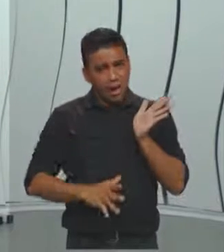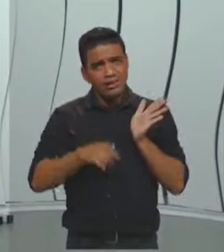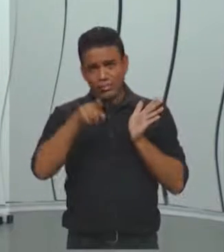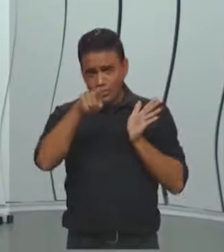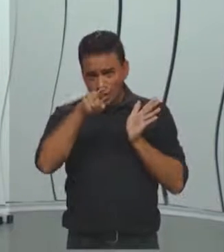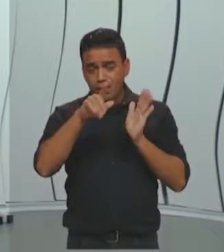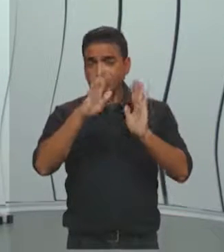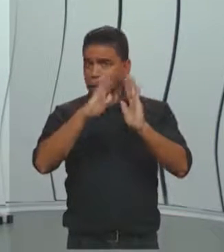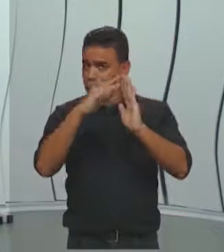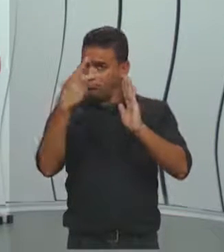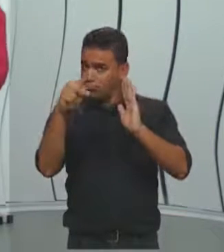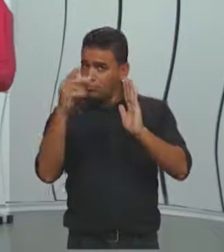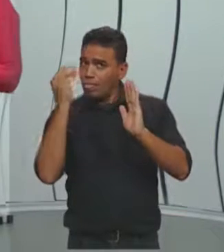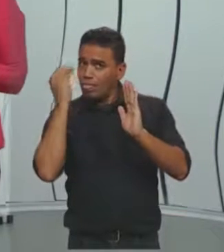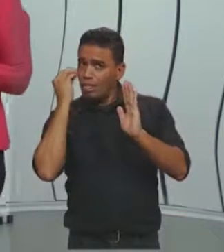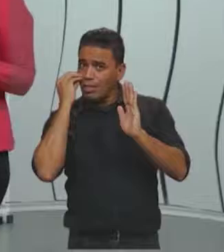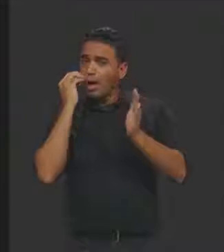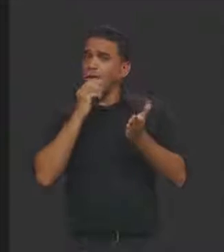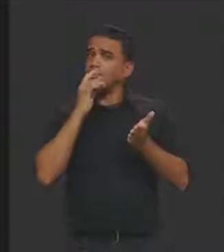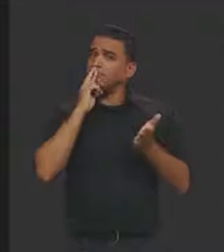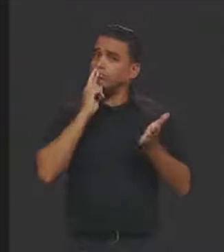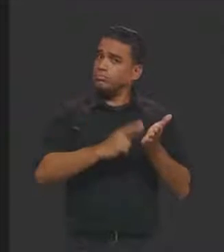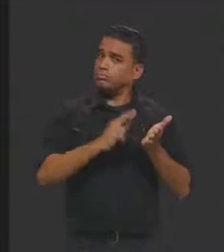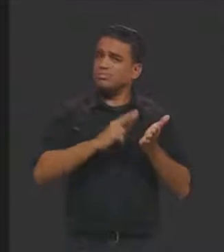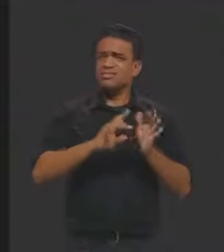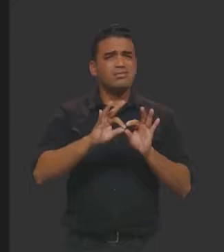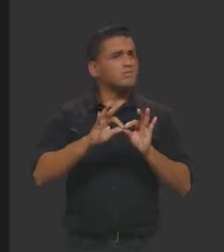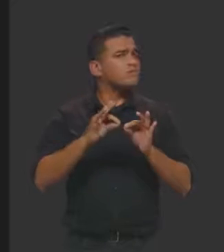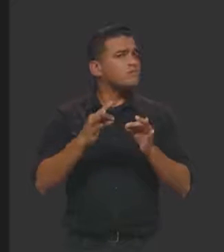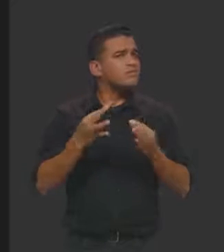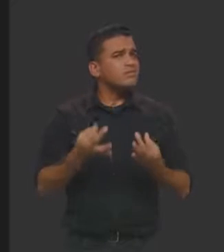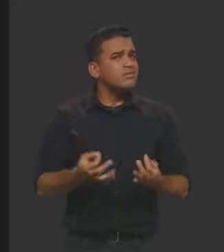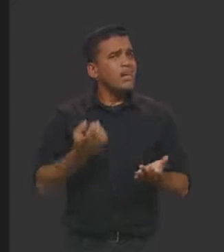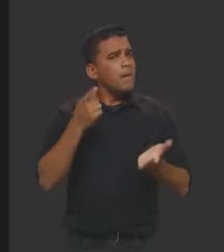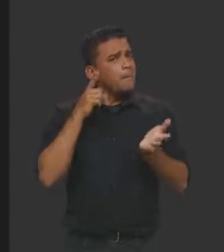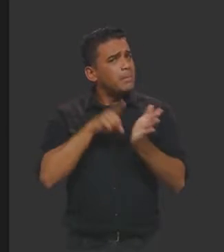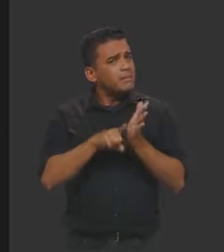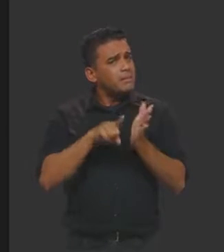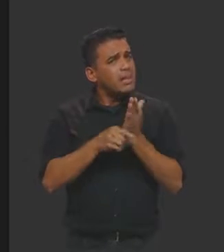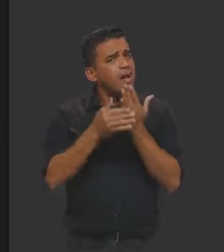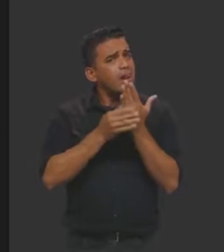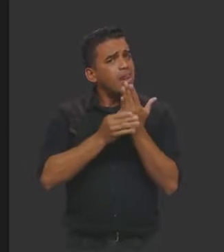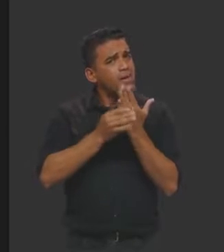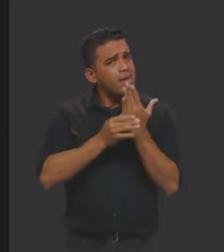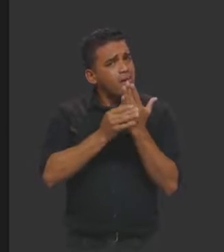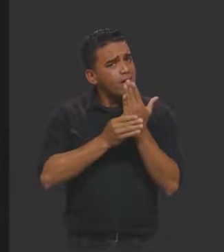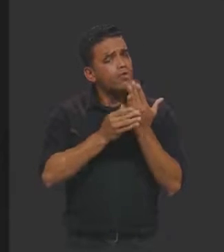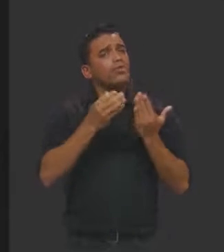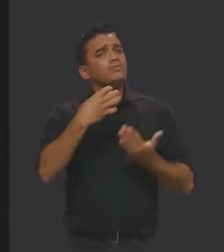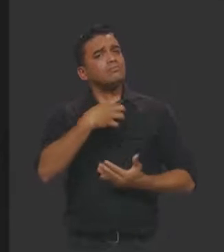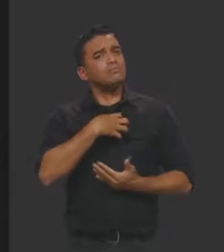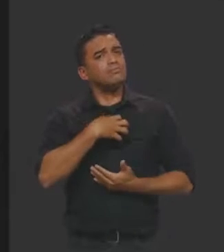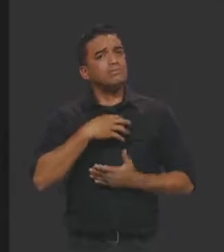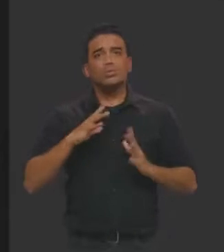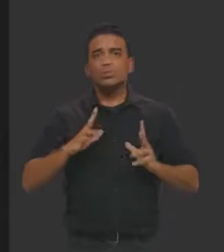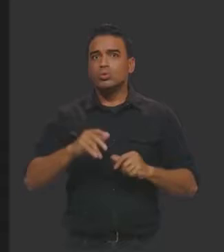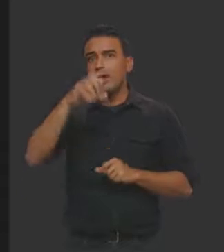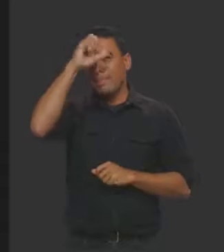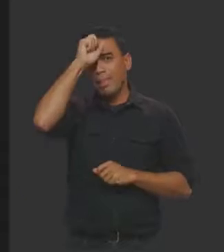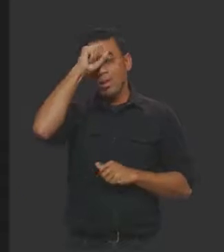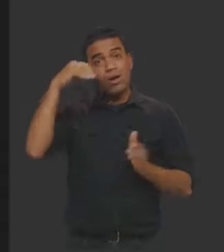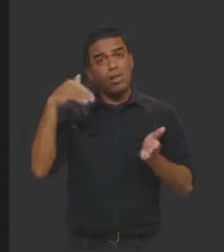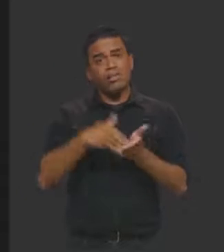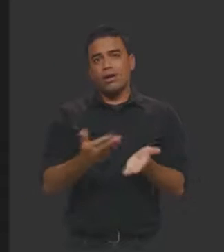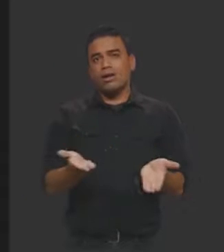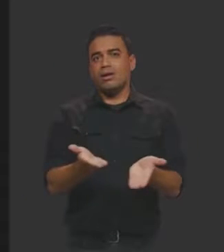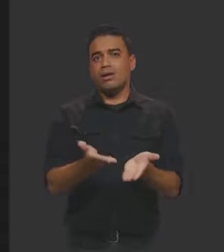você fazer aí na sua casa. São atividades simples, você vai pesquisar nos livros de ciências, tudo que nós já aprendemos até agora,